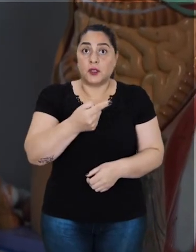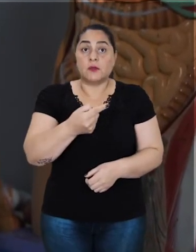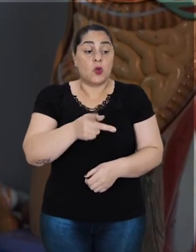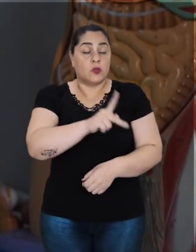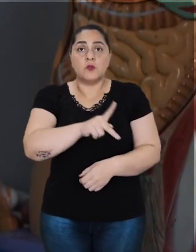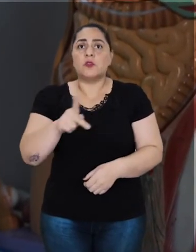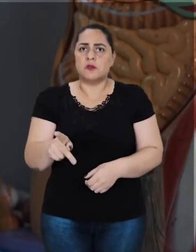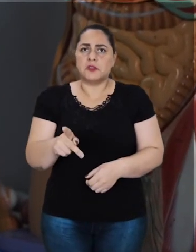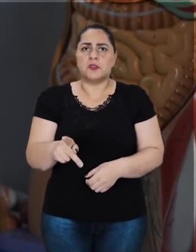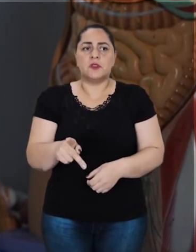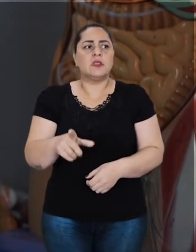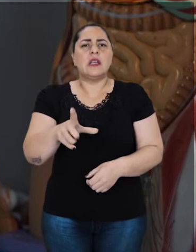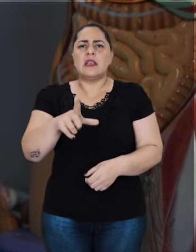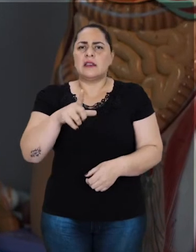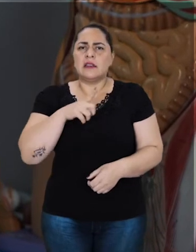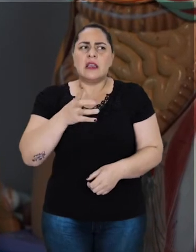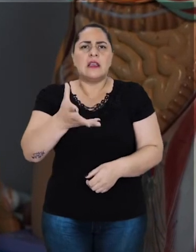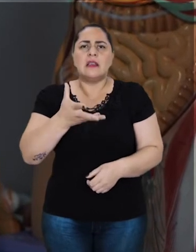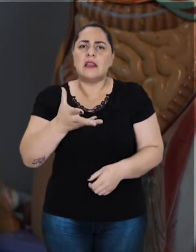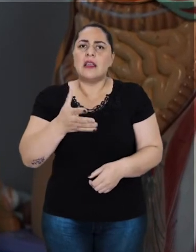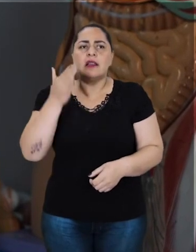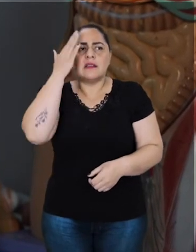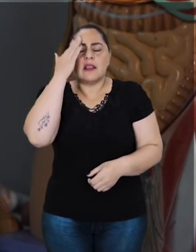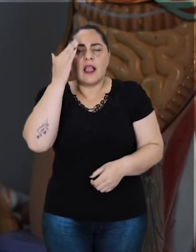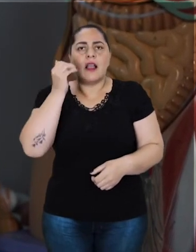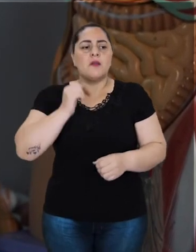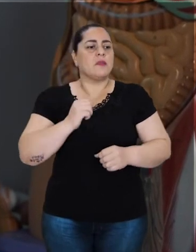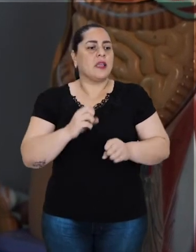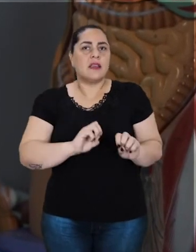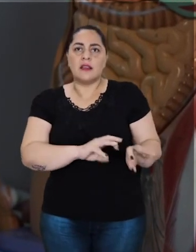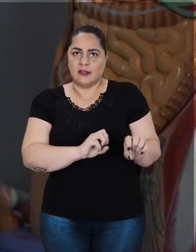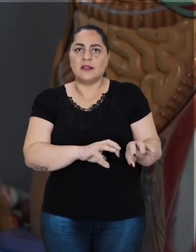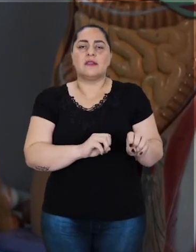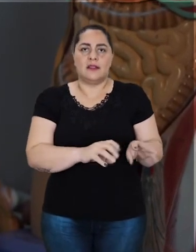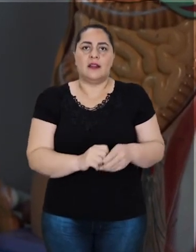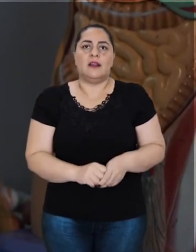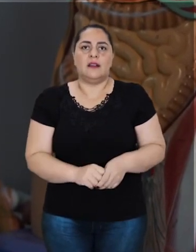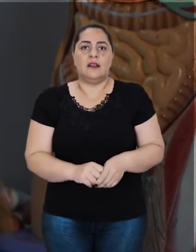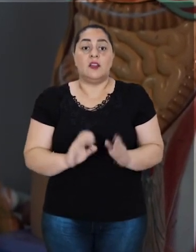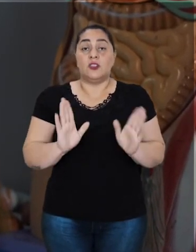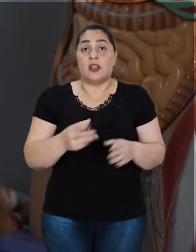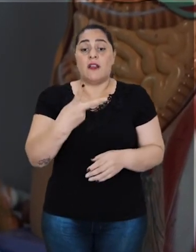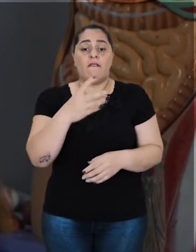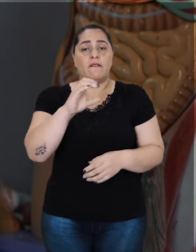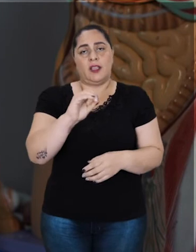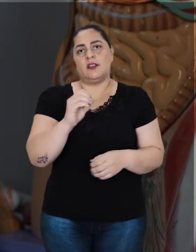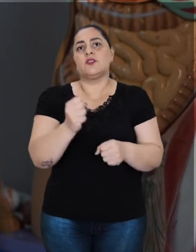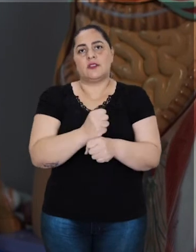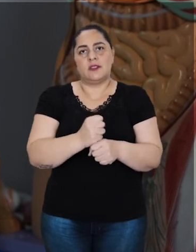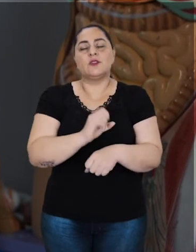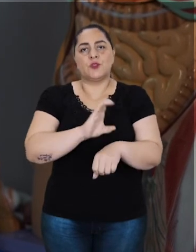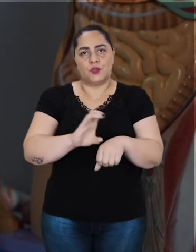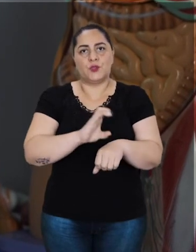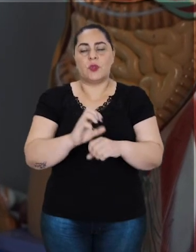nossos mestres em transmitir o saber, construir e consolidar um curso que há 20 anos está nessa